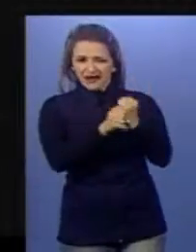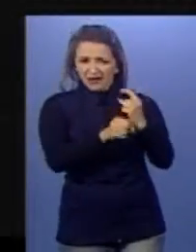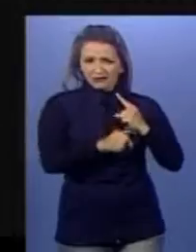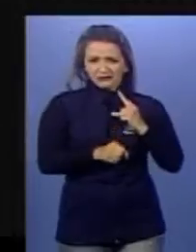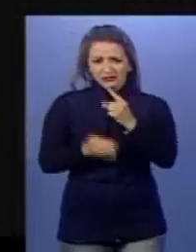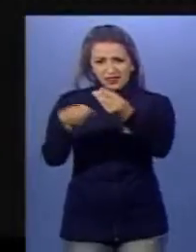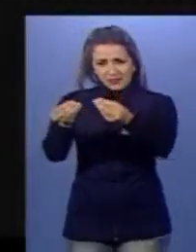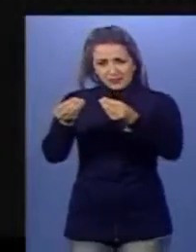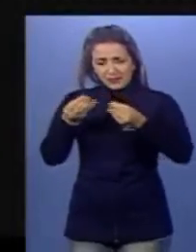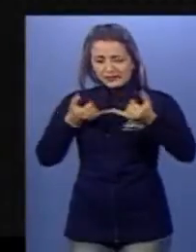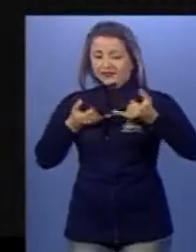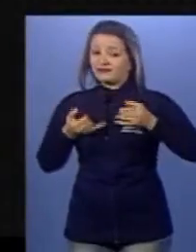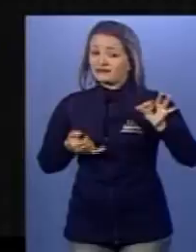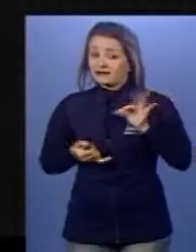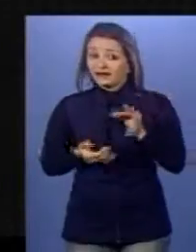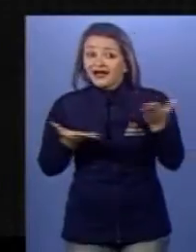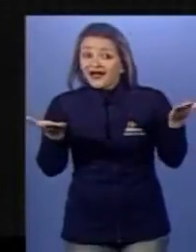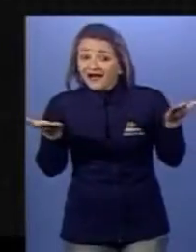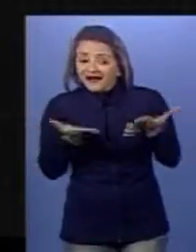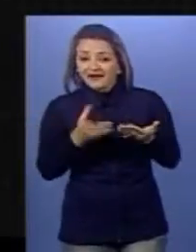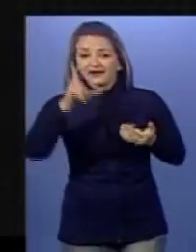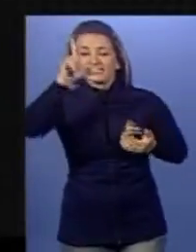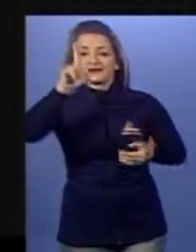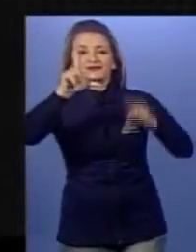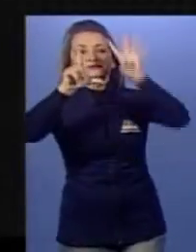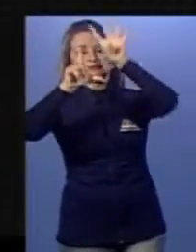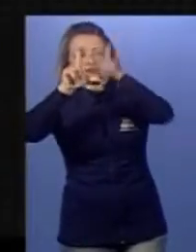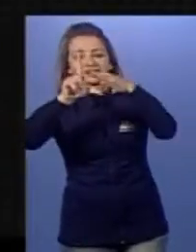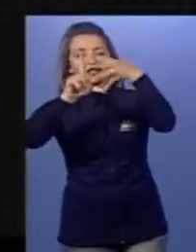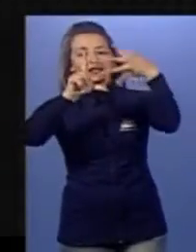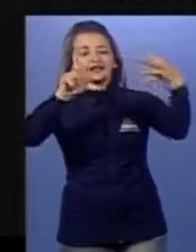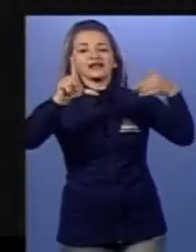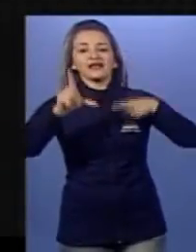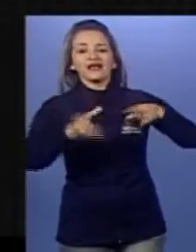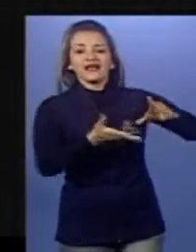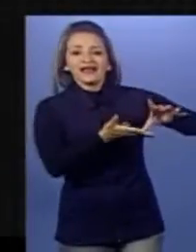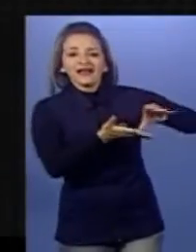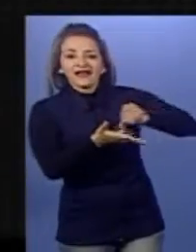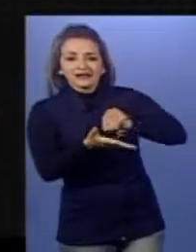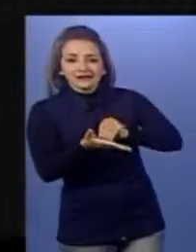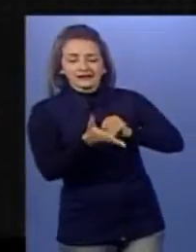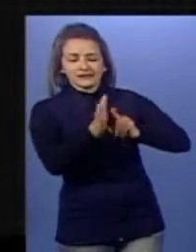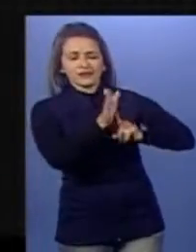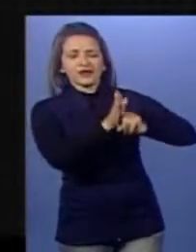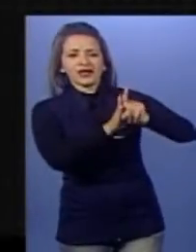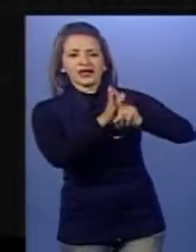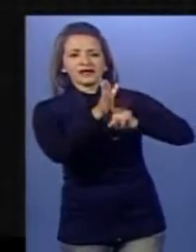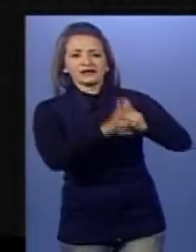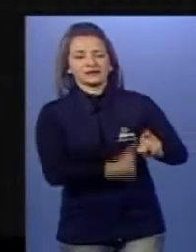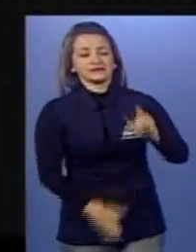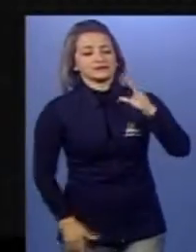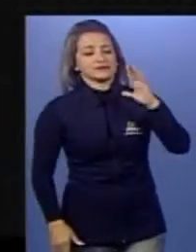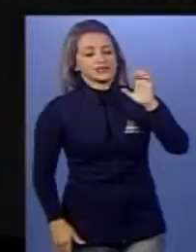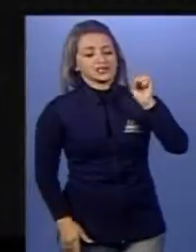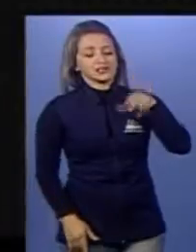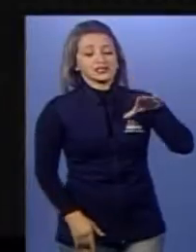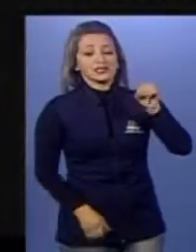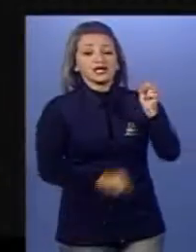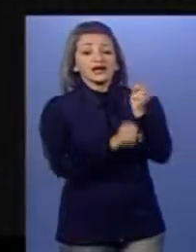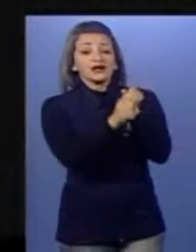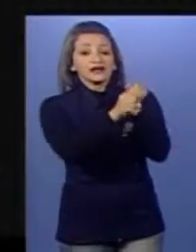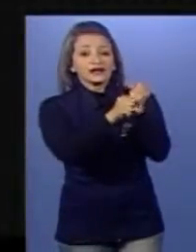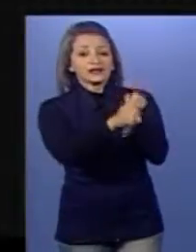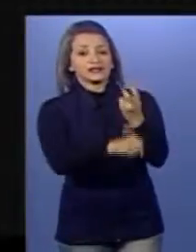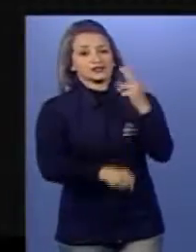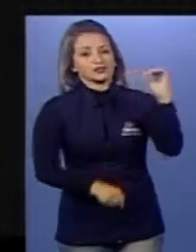para frente a tabela apresenta os dados obtidos pelos censos de 2000 e 2010 feito pelo ibge